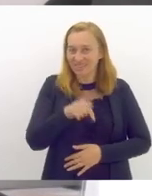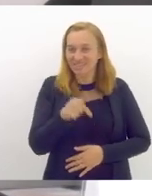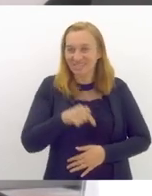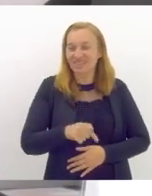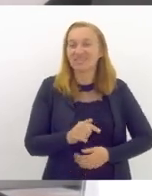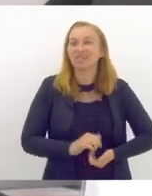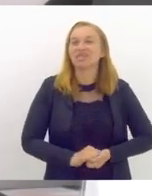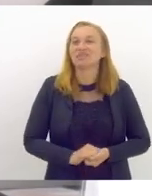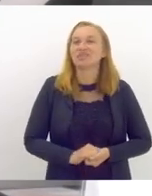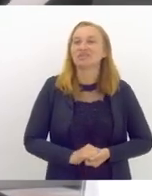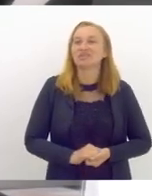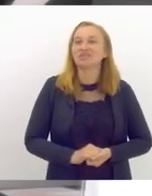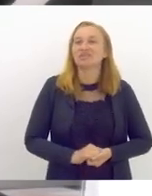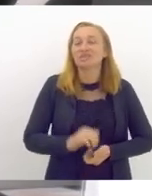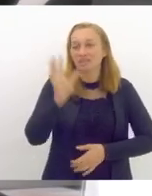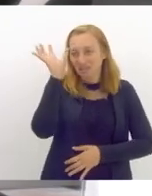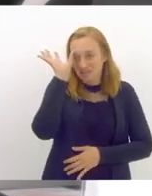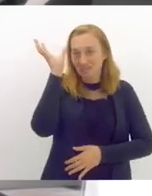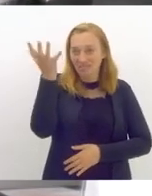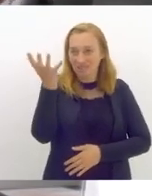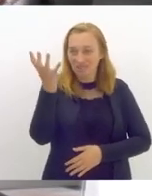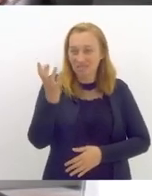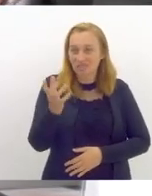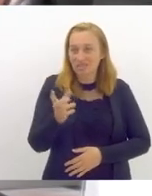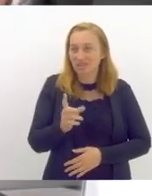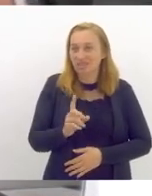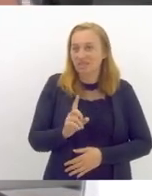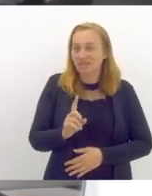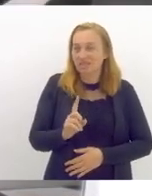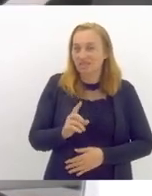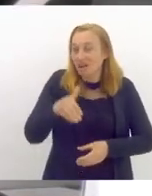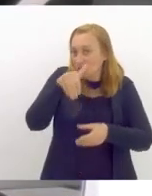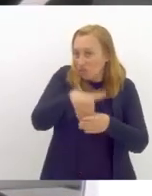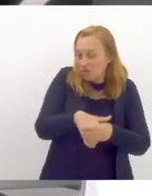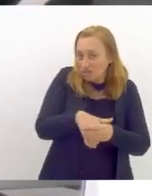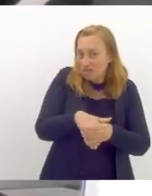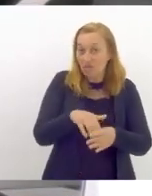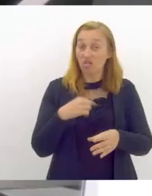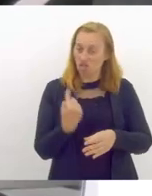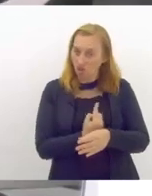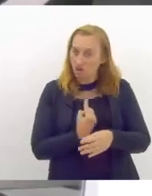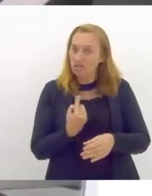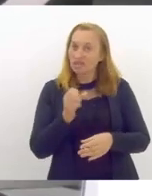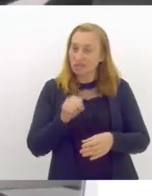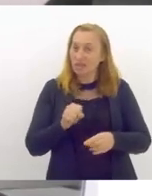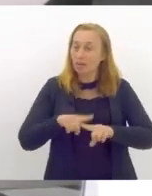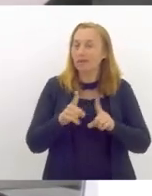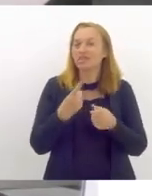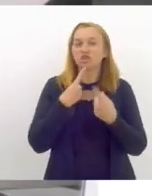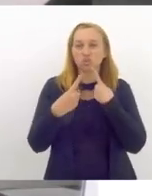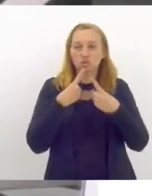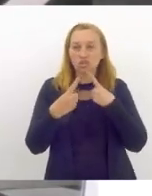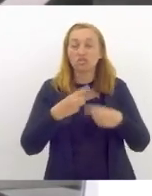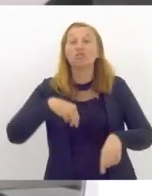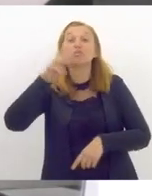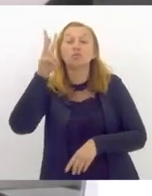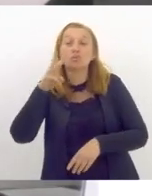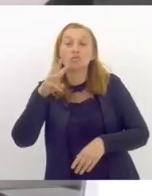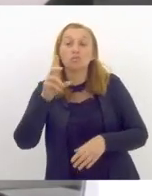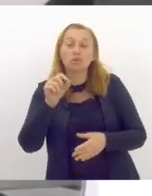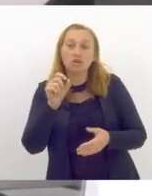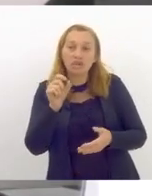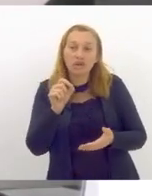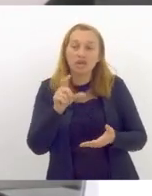que a solução não tá a votação só é Nossa mas a discussão do que tem que ser acordado